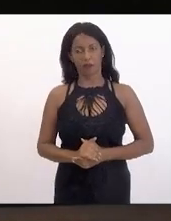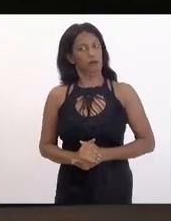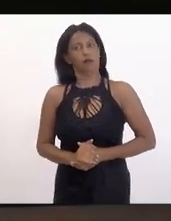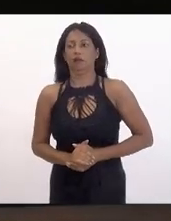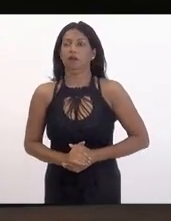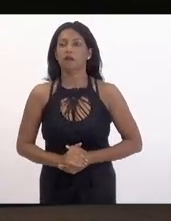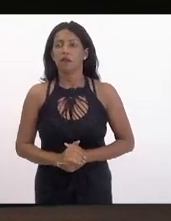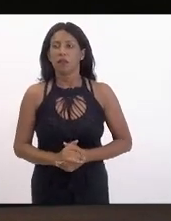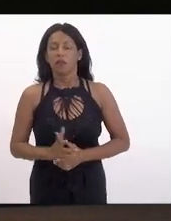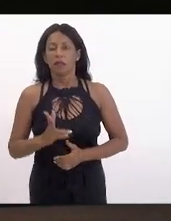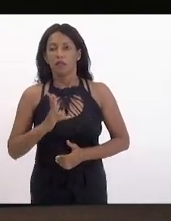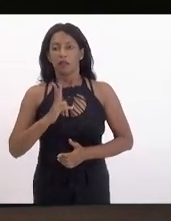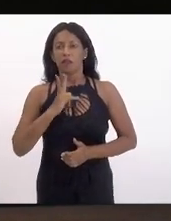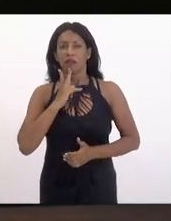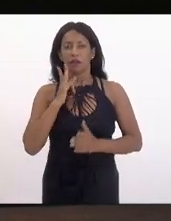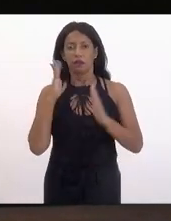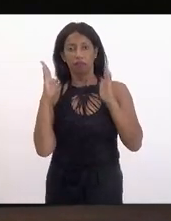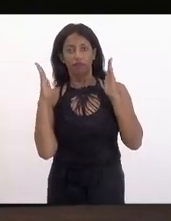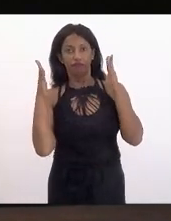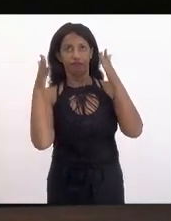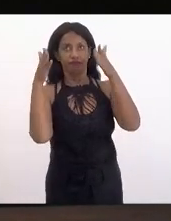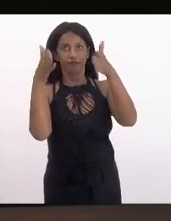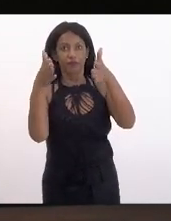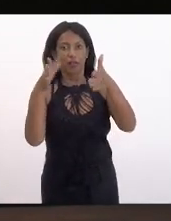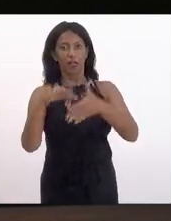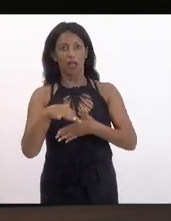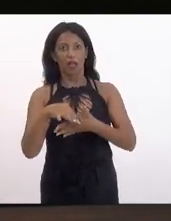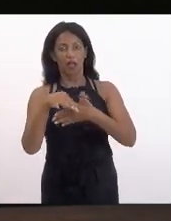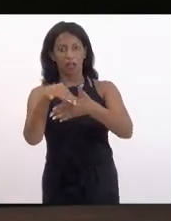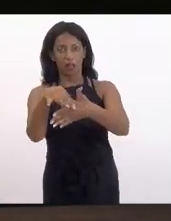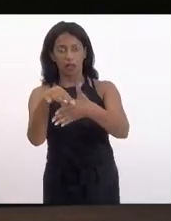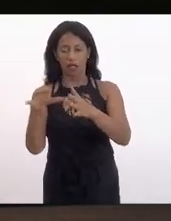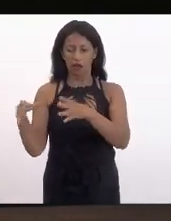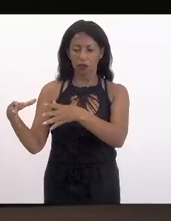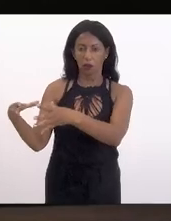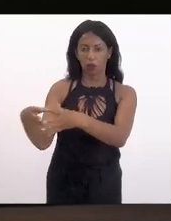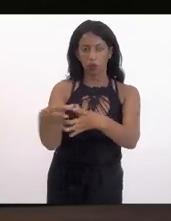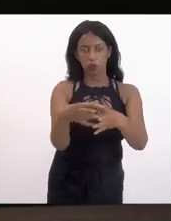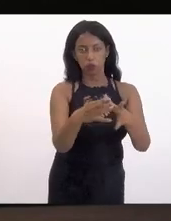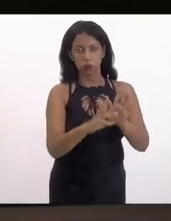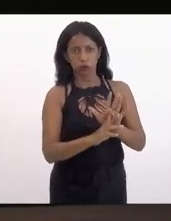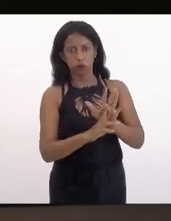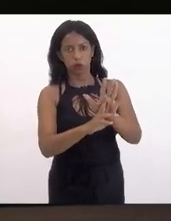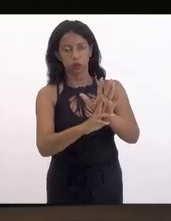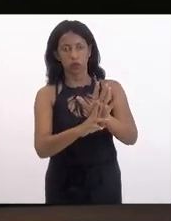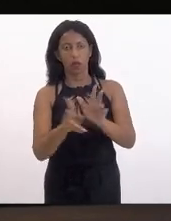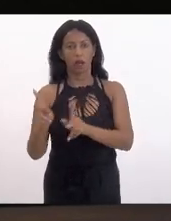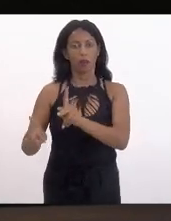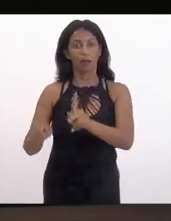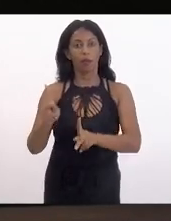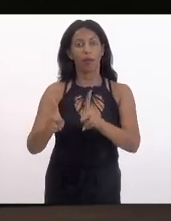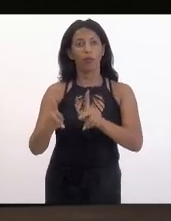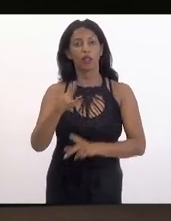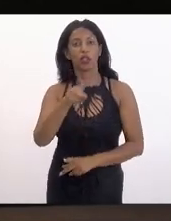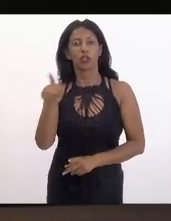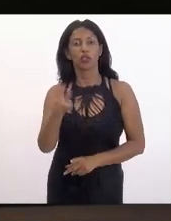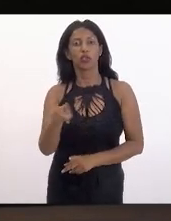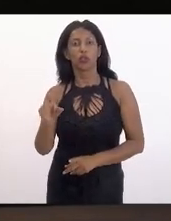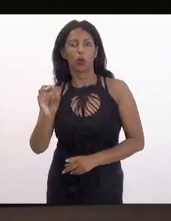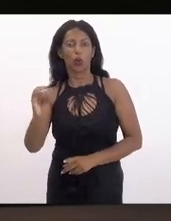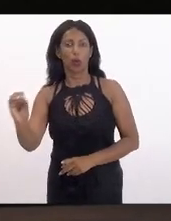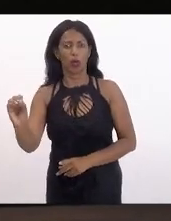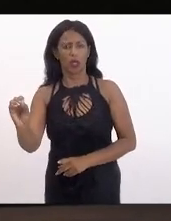foi engraçado as lideranças comunitárias que a presença a população da zona oeste